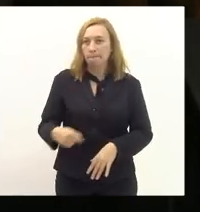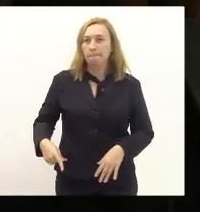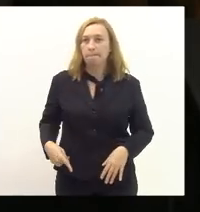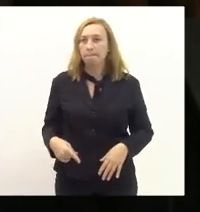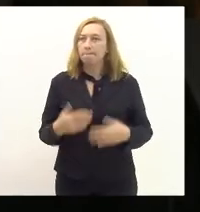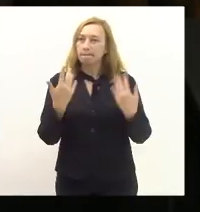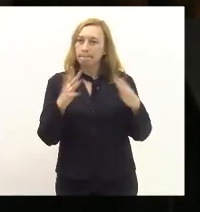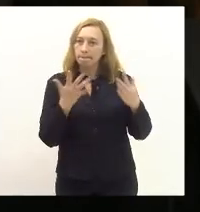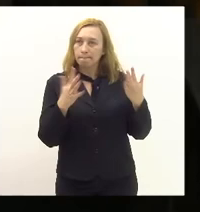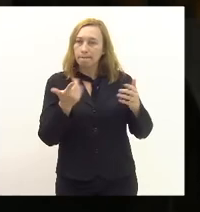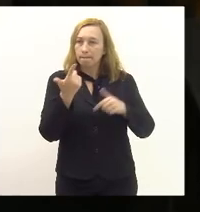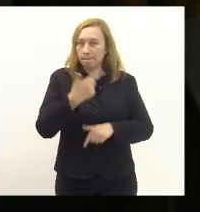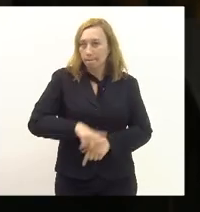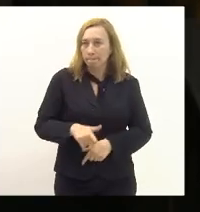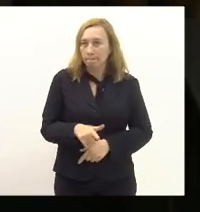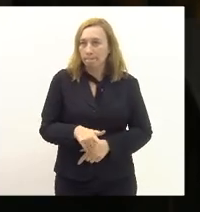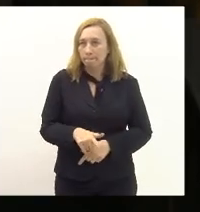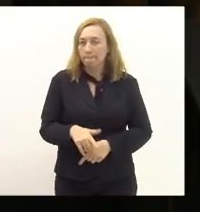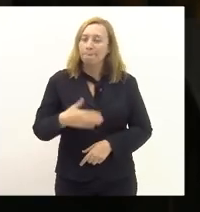aqui saudar mais uma vez, porque